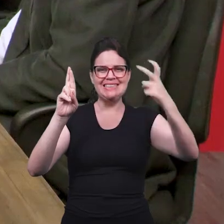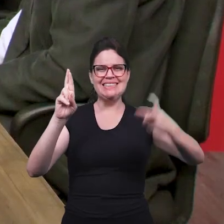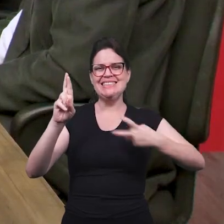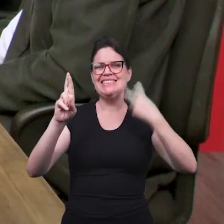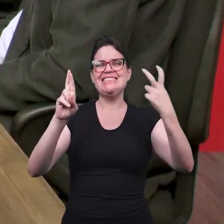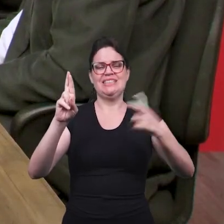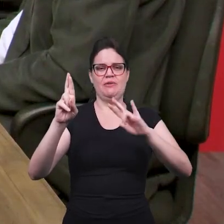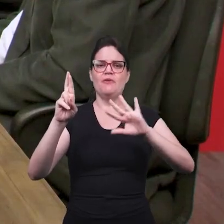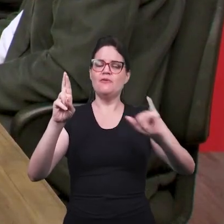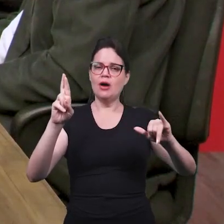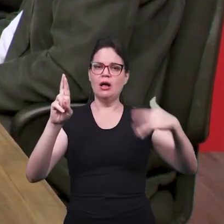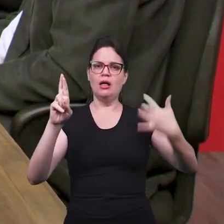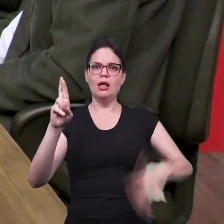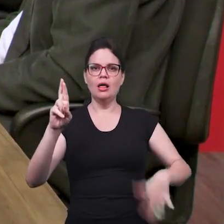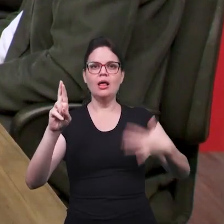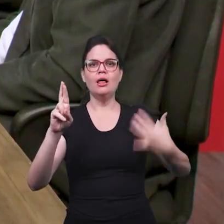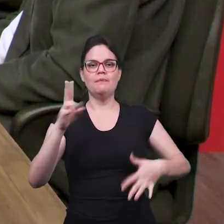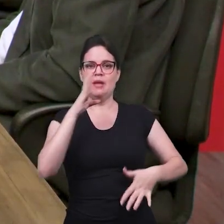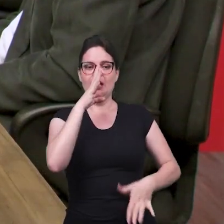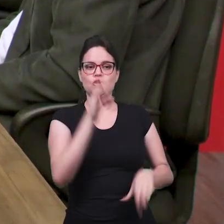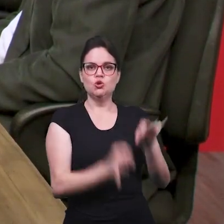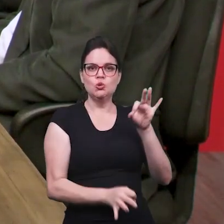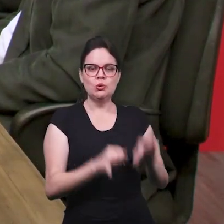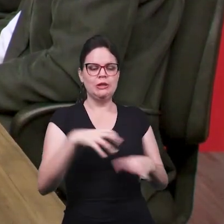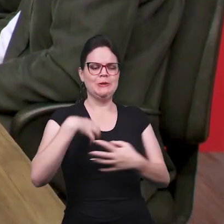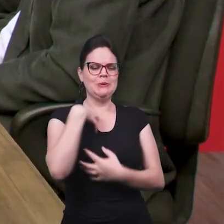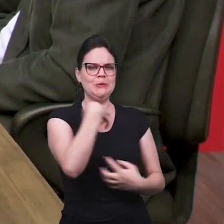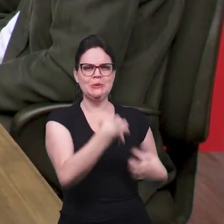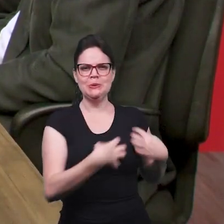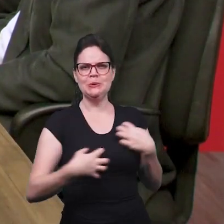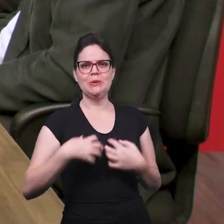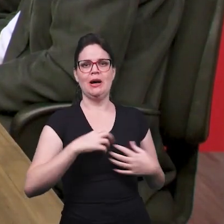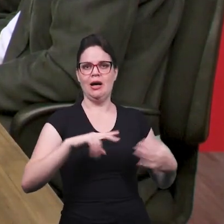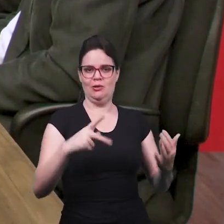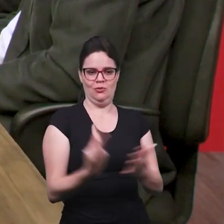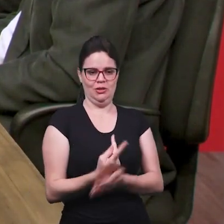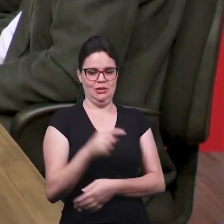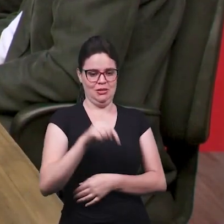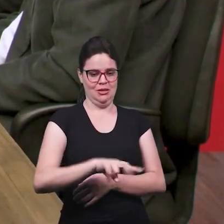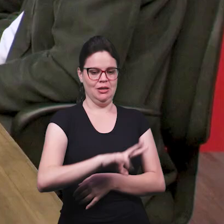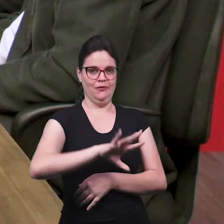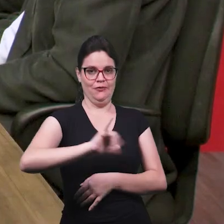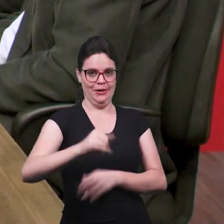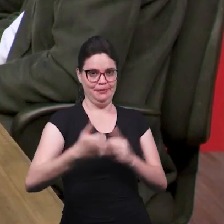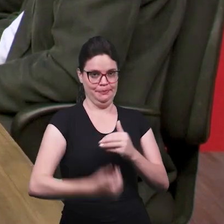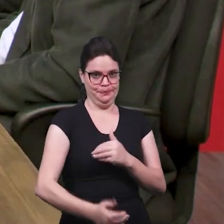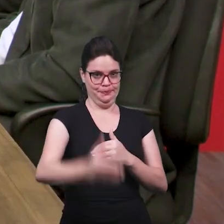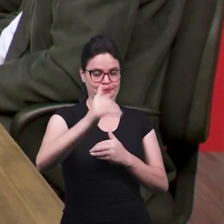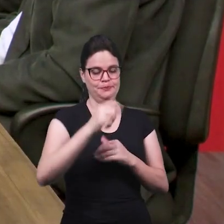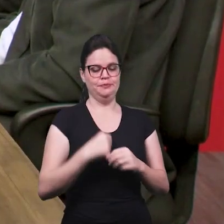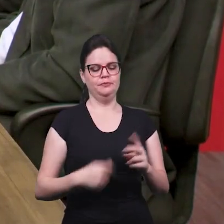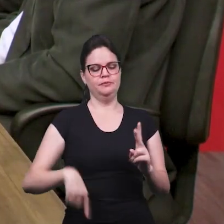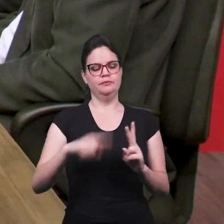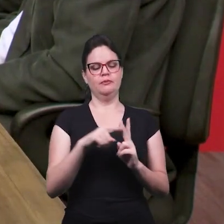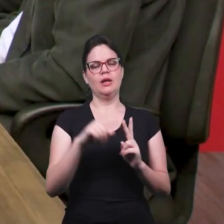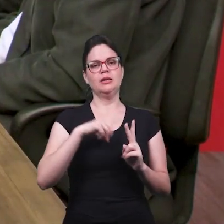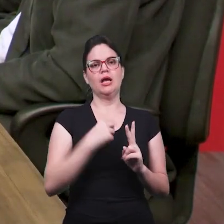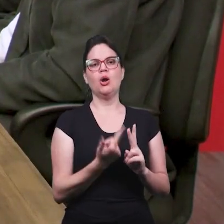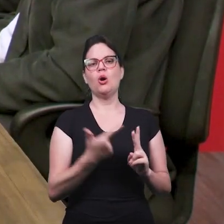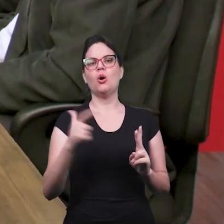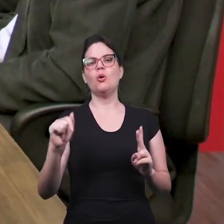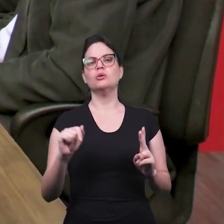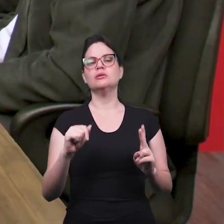a perplexidade, o tormento, enfim. E vemos aqui um outro elemento que diz